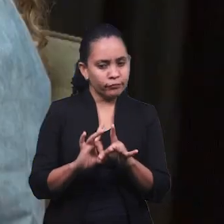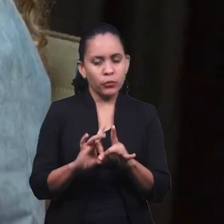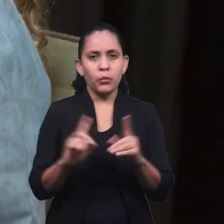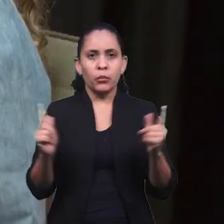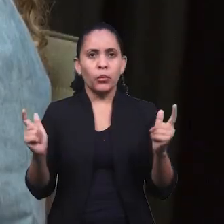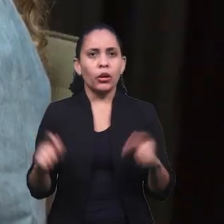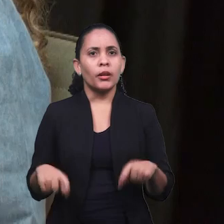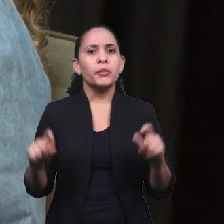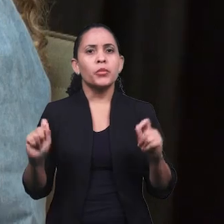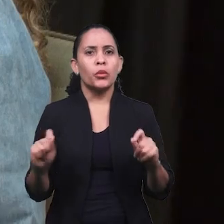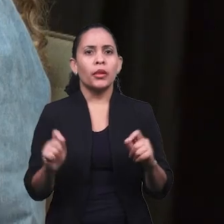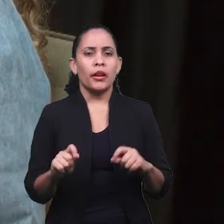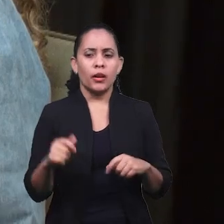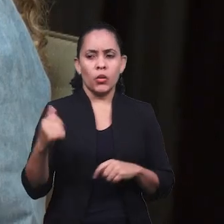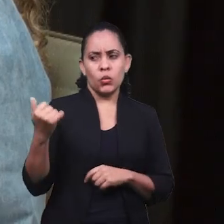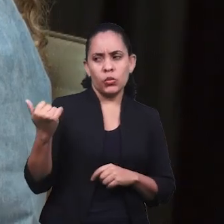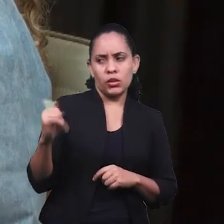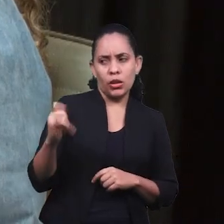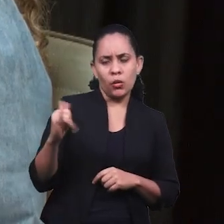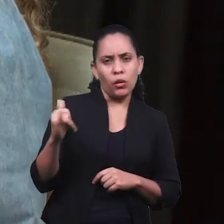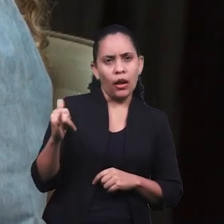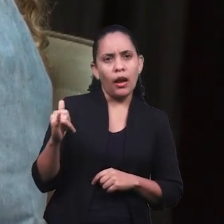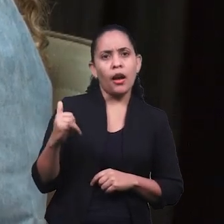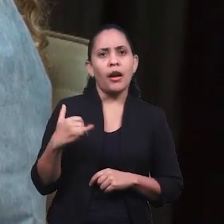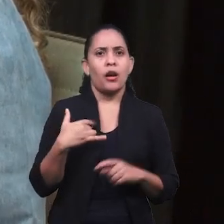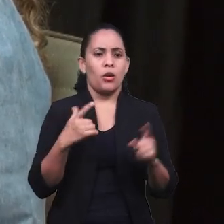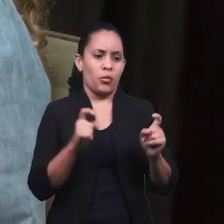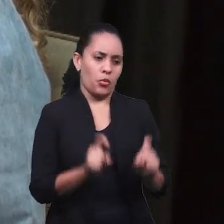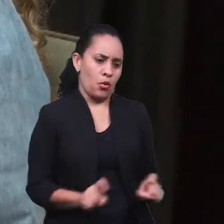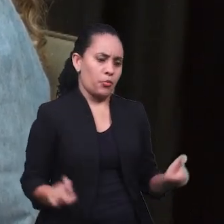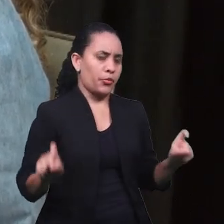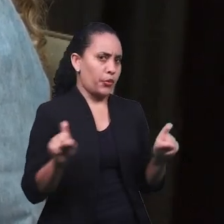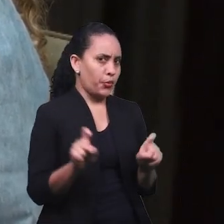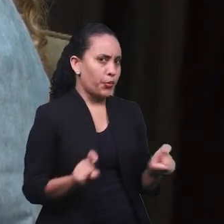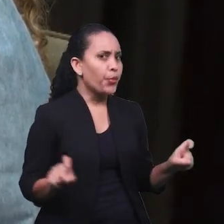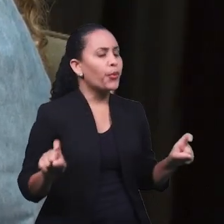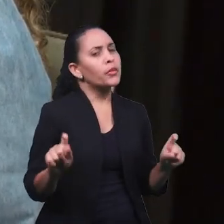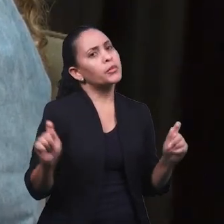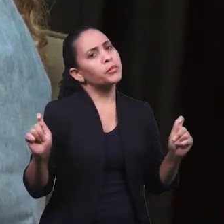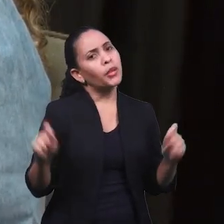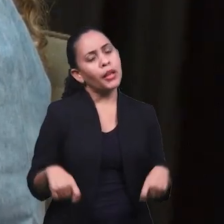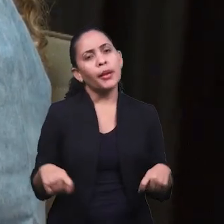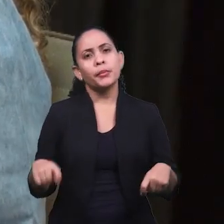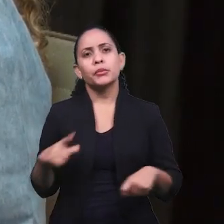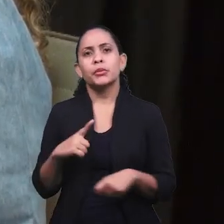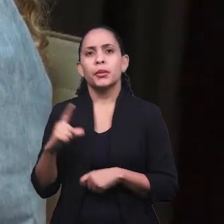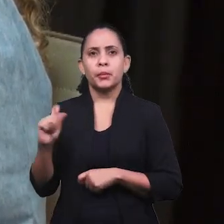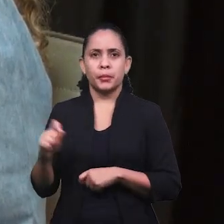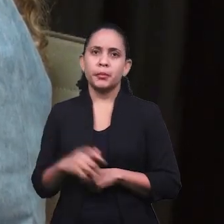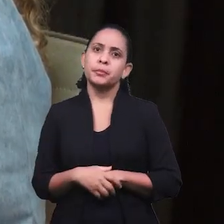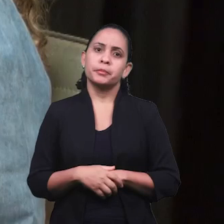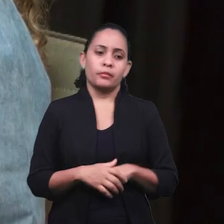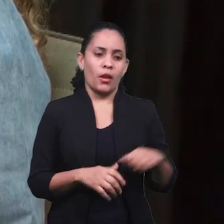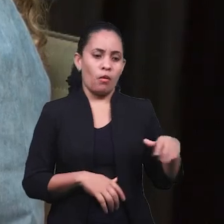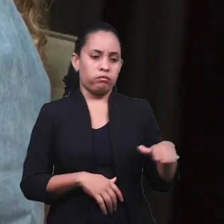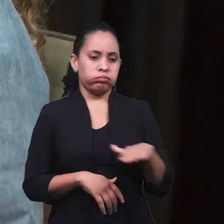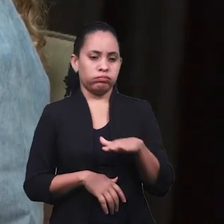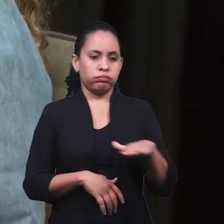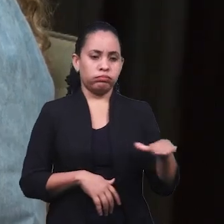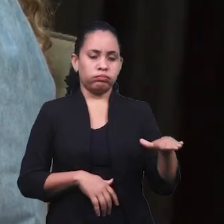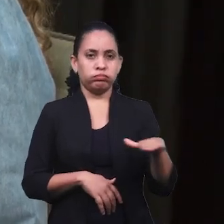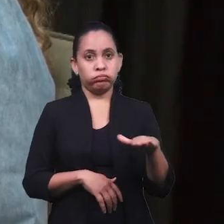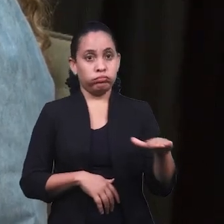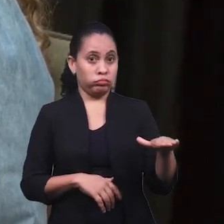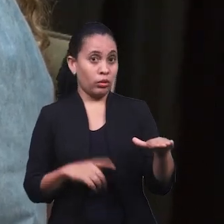computadores. É. Nós podemos citar também que os veículos, né? Que hoje já estão sendo automatizados para